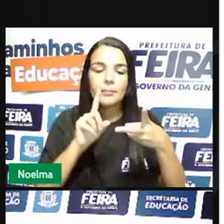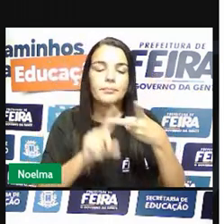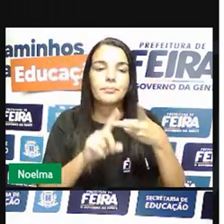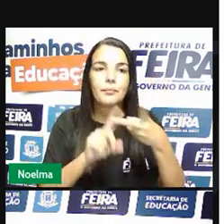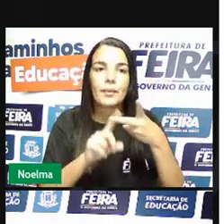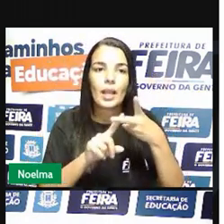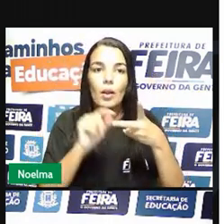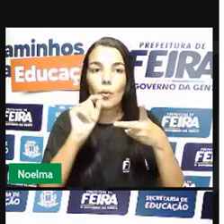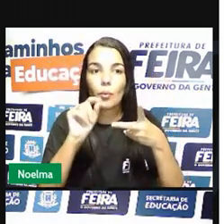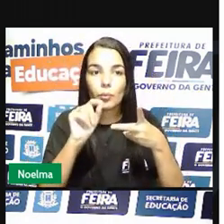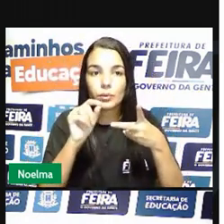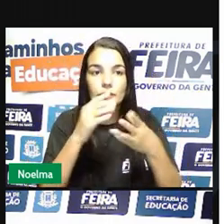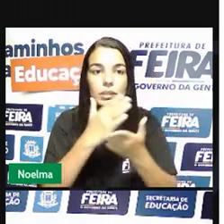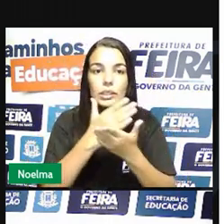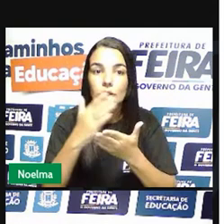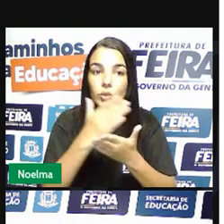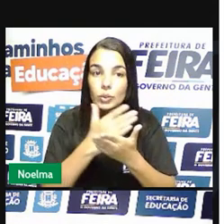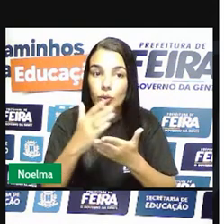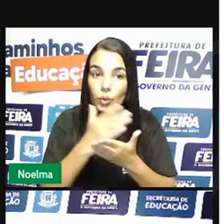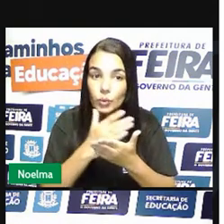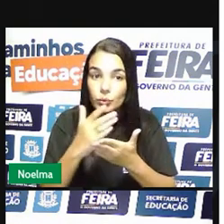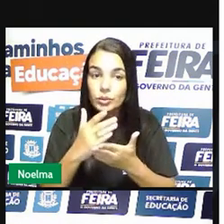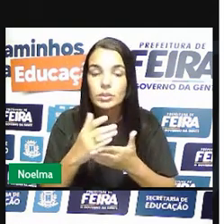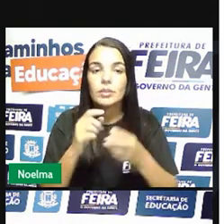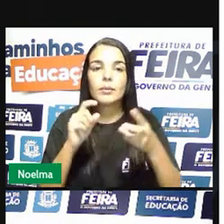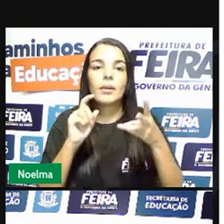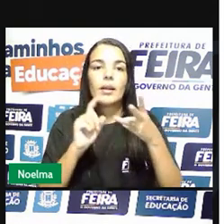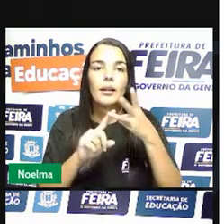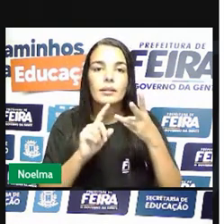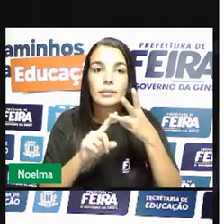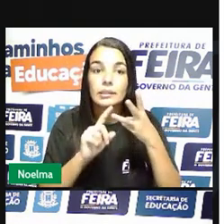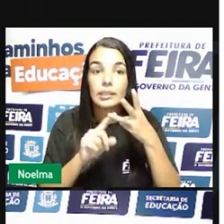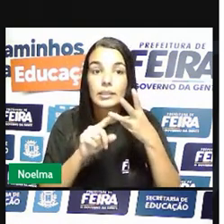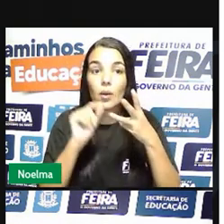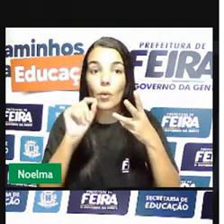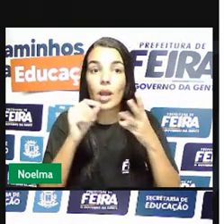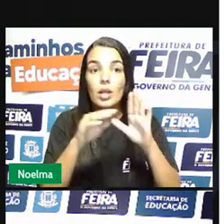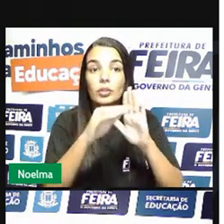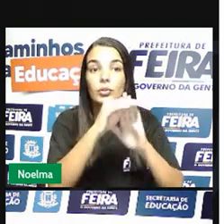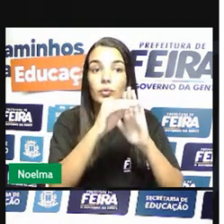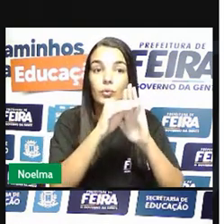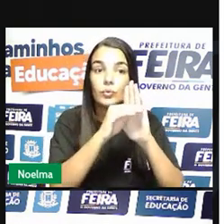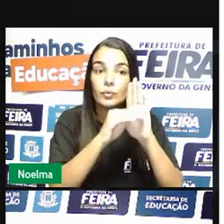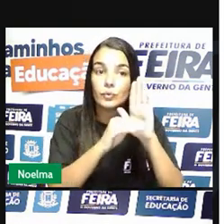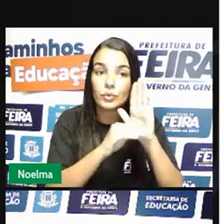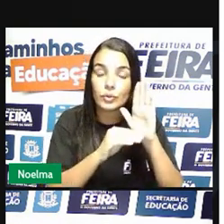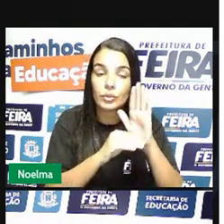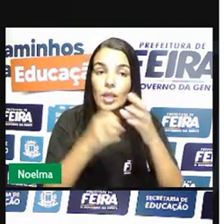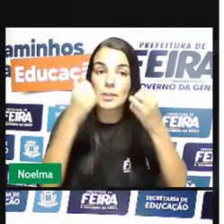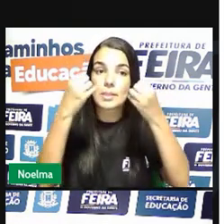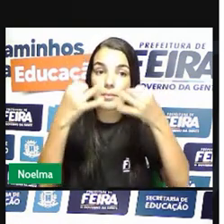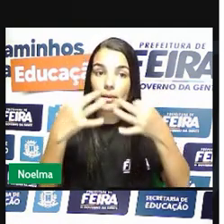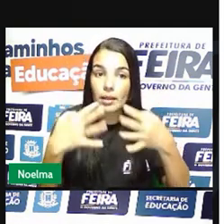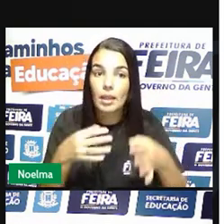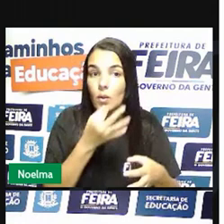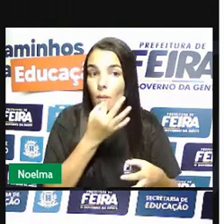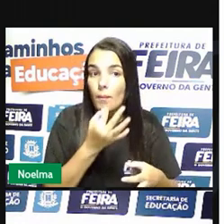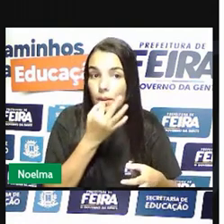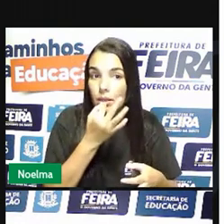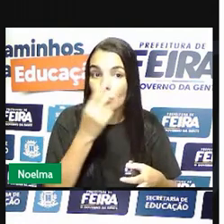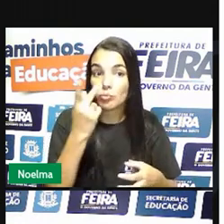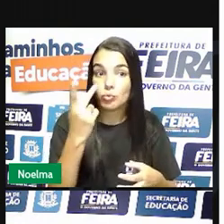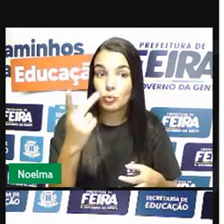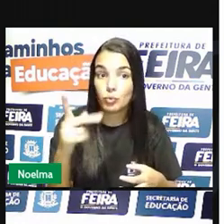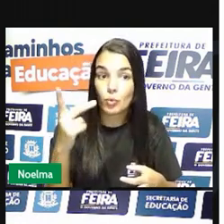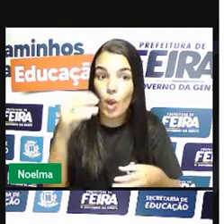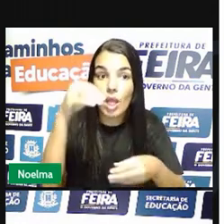de desenvolvimento, normalmente cada parágrafo aborda um tópico da argumentação, cada um pode ter